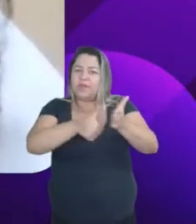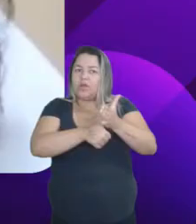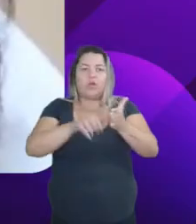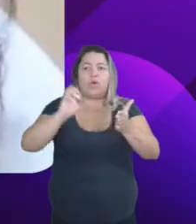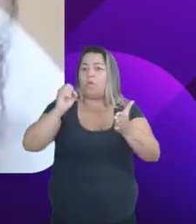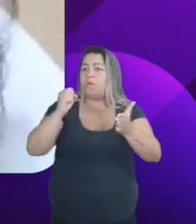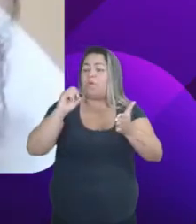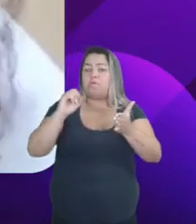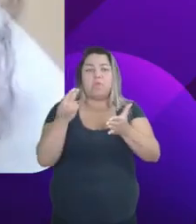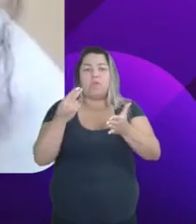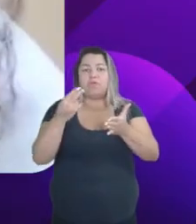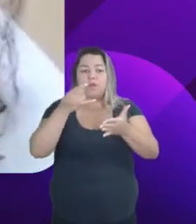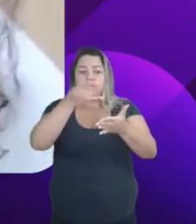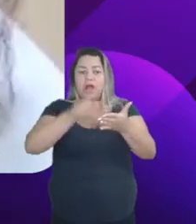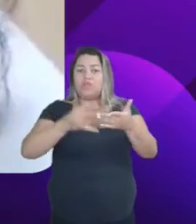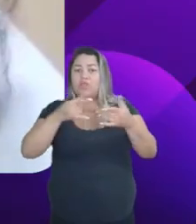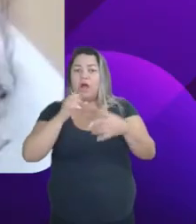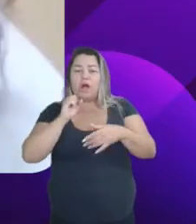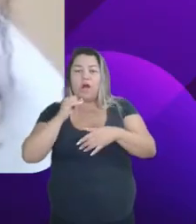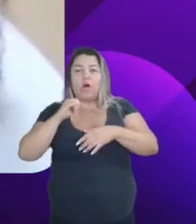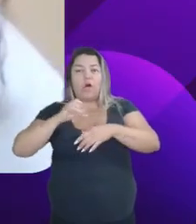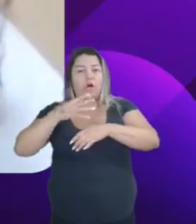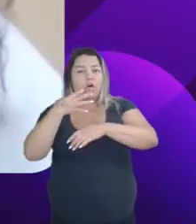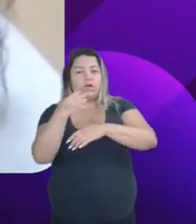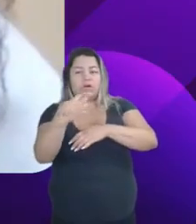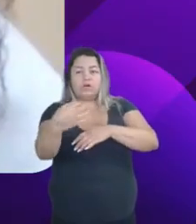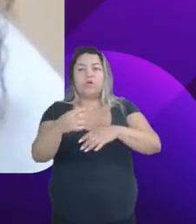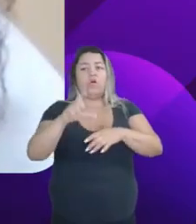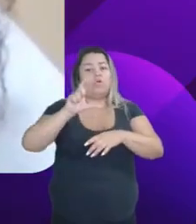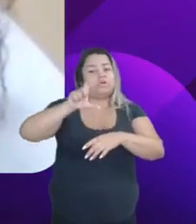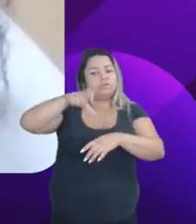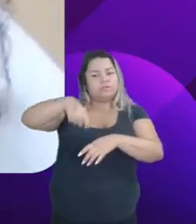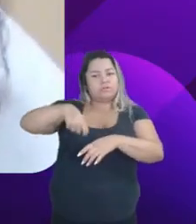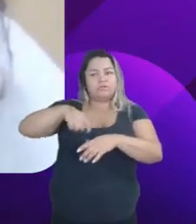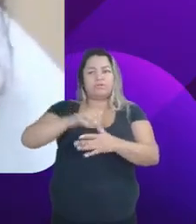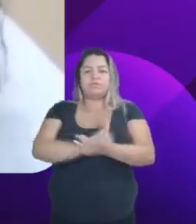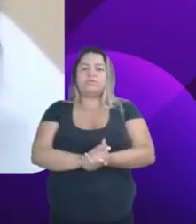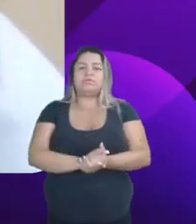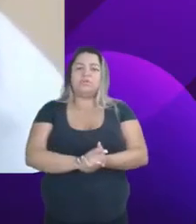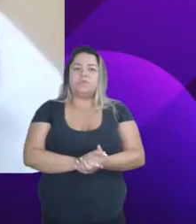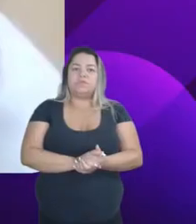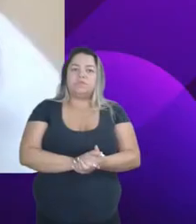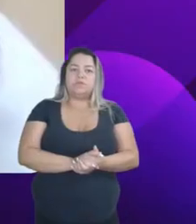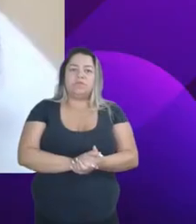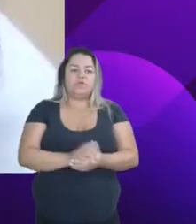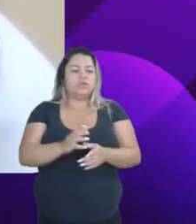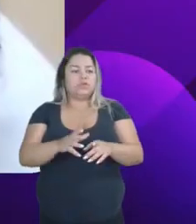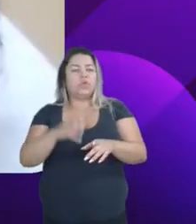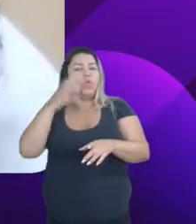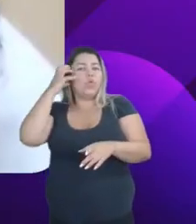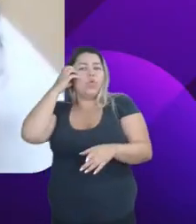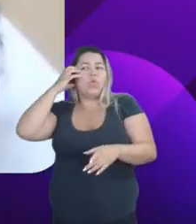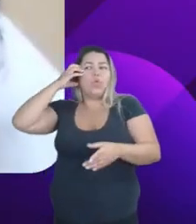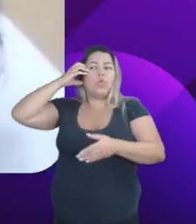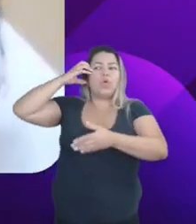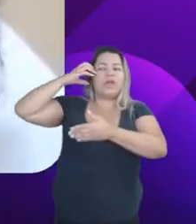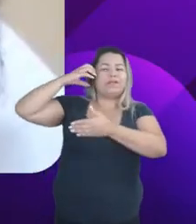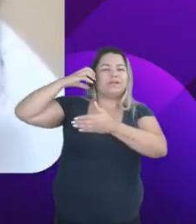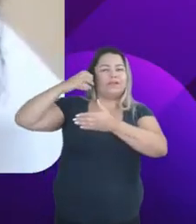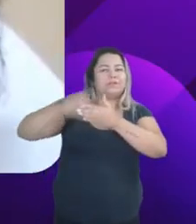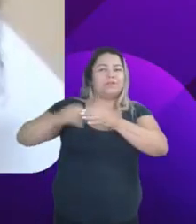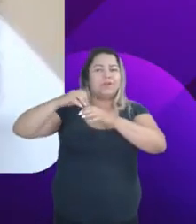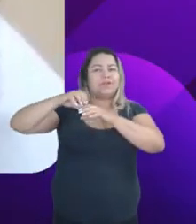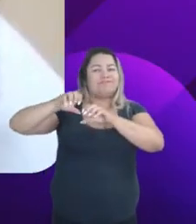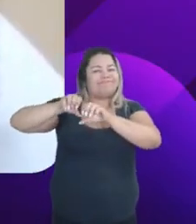para eu não viajar, segura meu cartão de benefício, meus cartões de crédito, quando ele quebra meu aparelho celular, rasga minha roupa, quebra